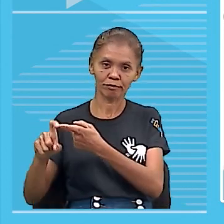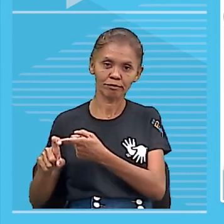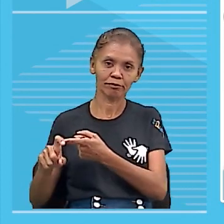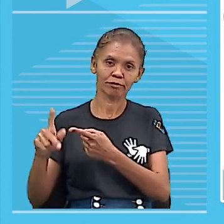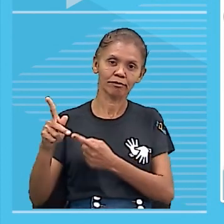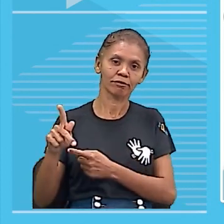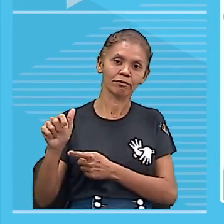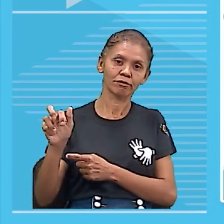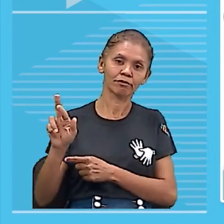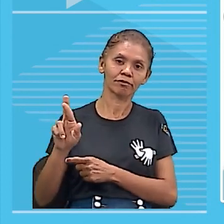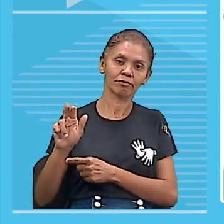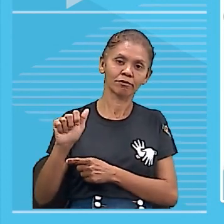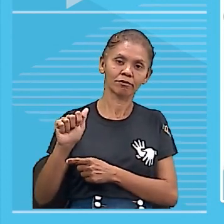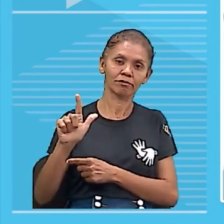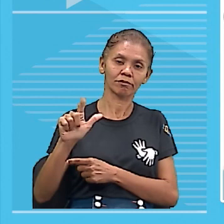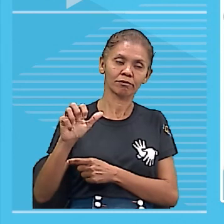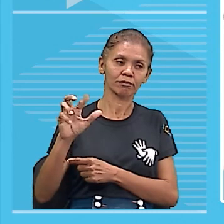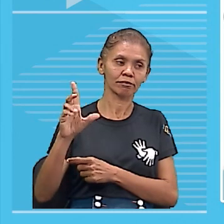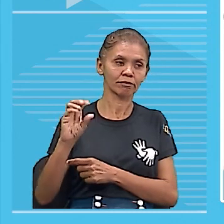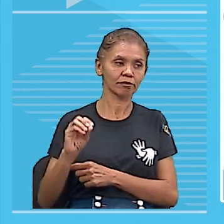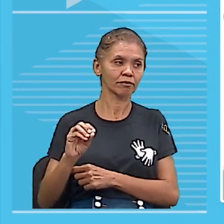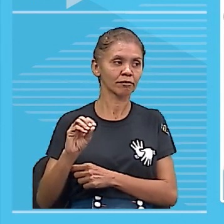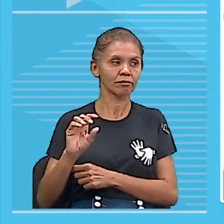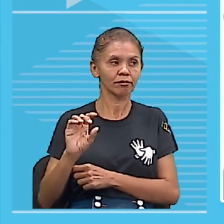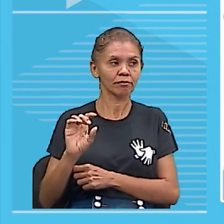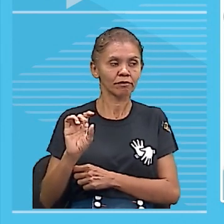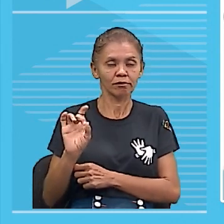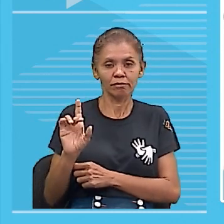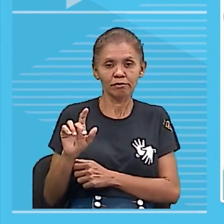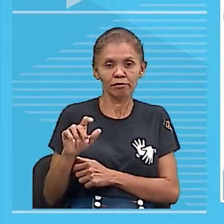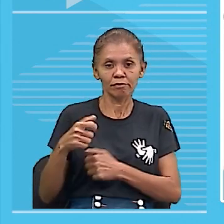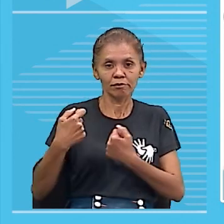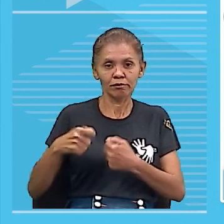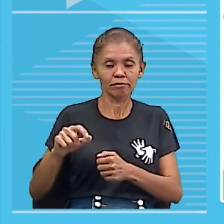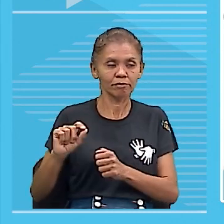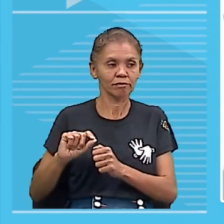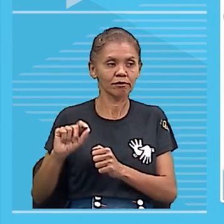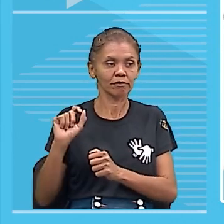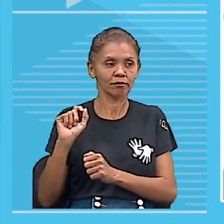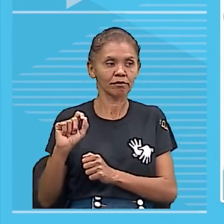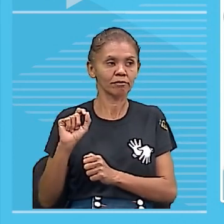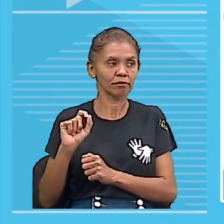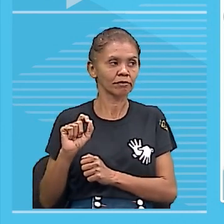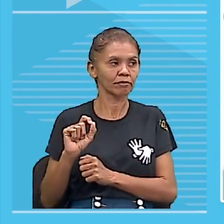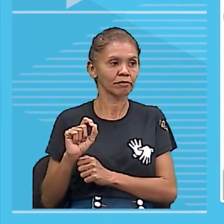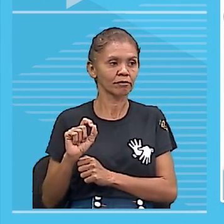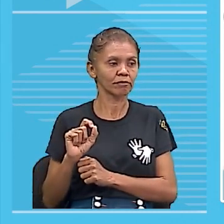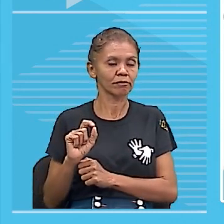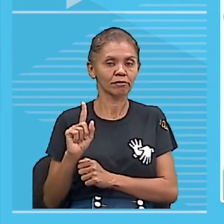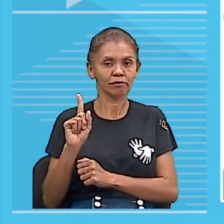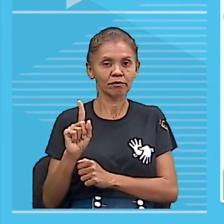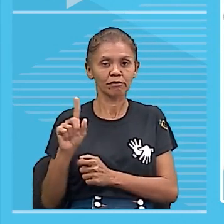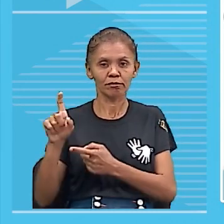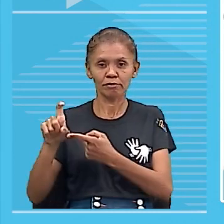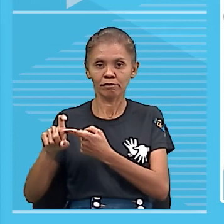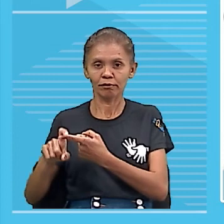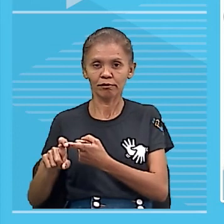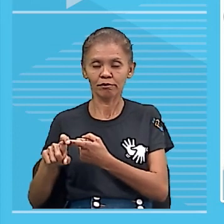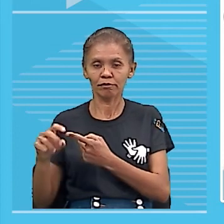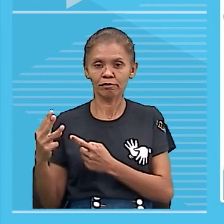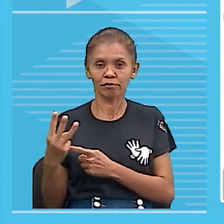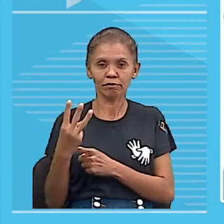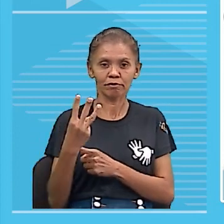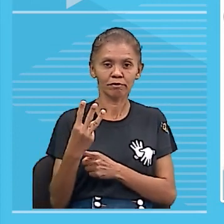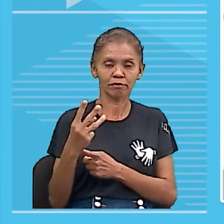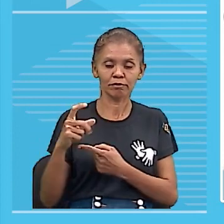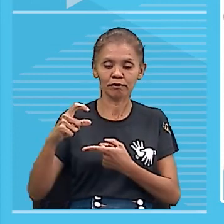Eu só preciso colocar um resistor de 3 anos Oi e aí